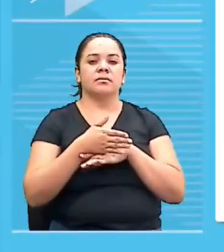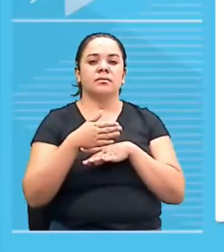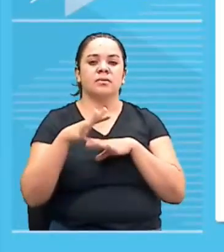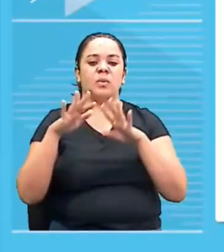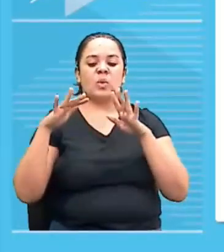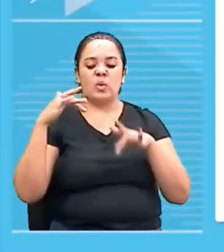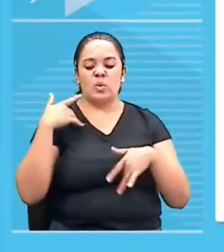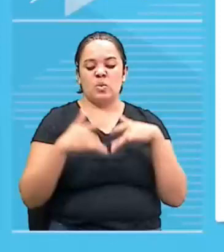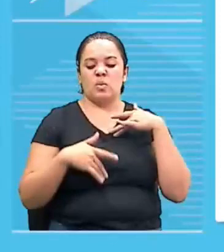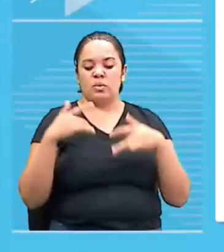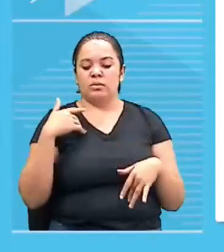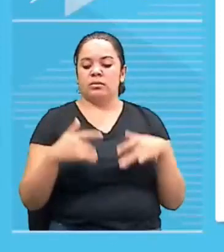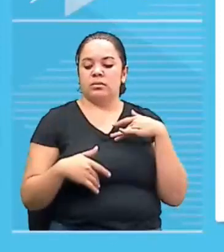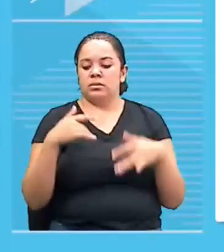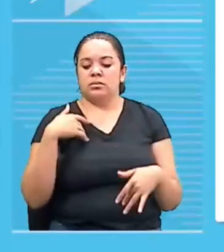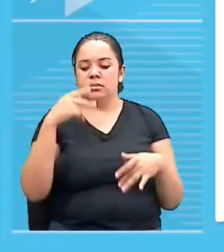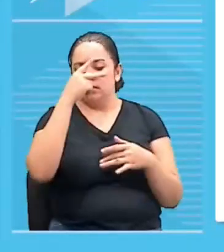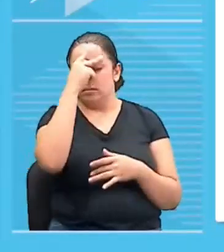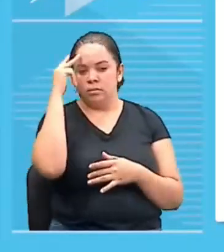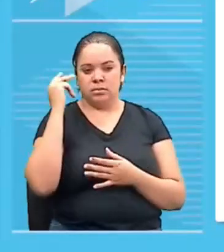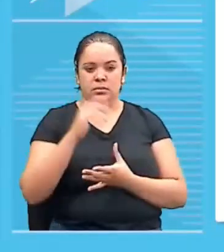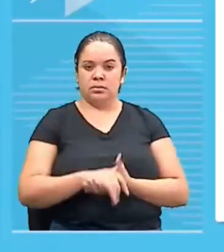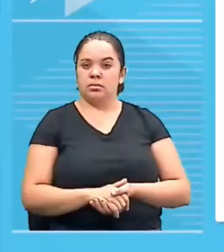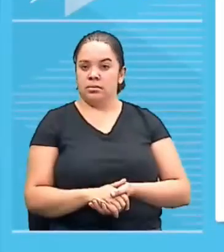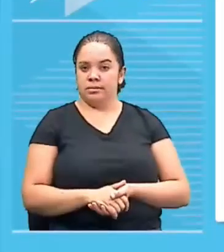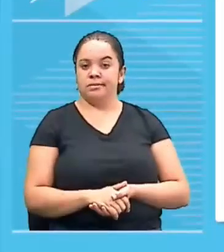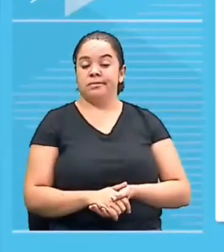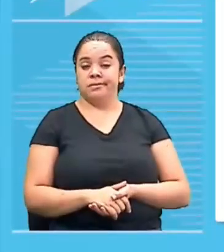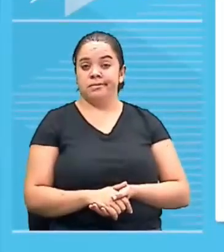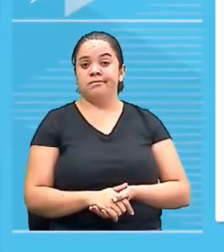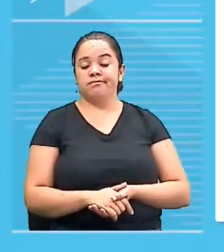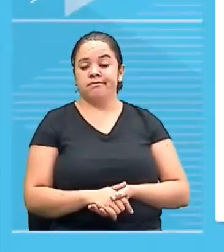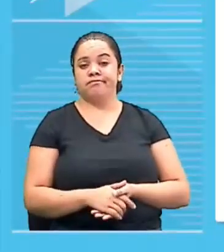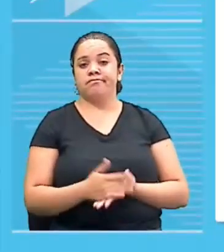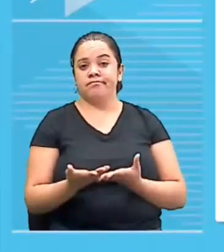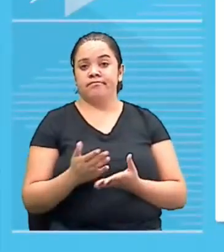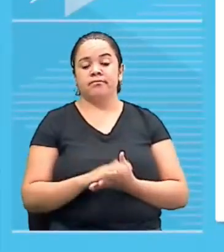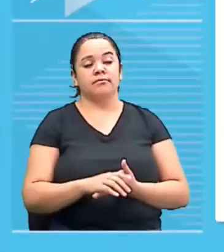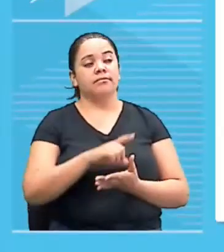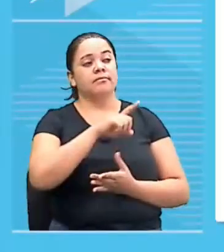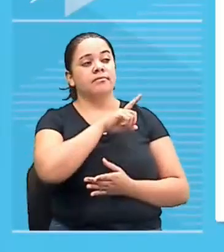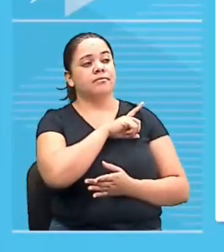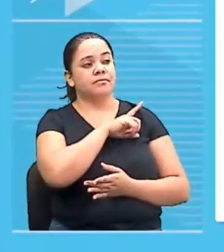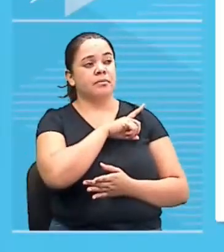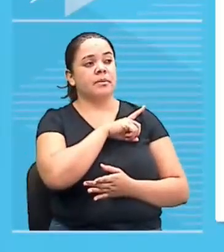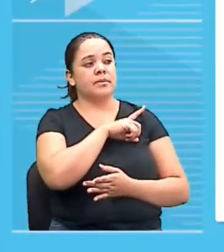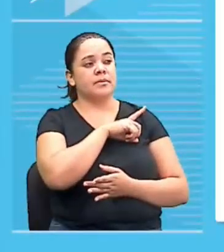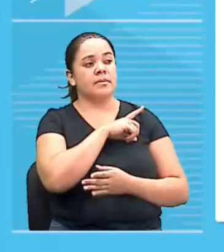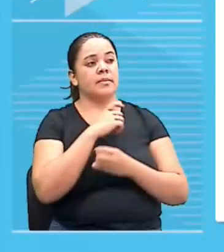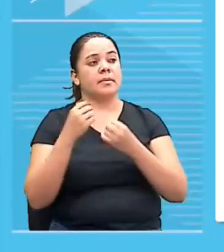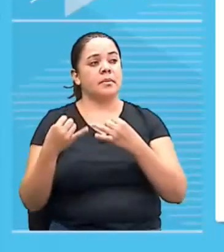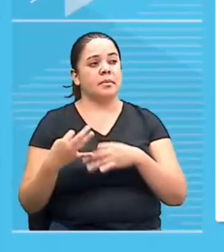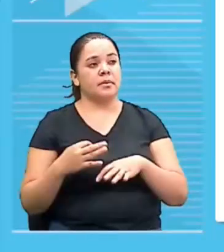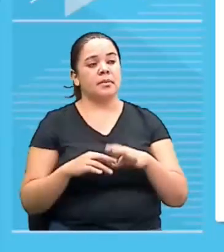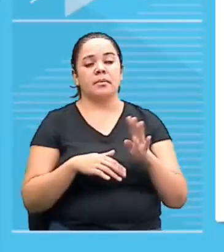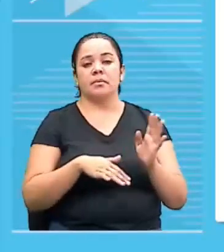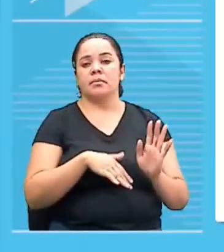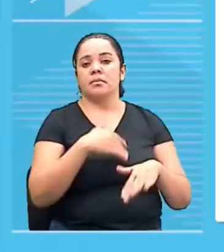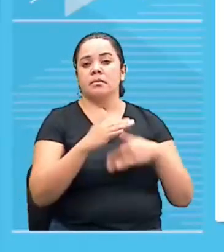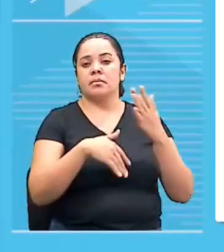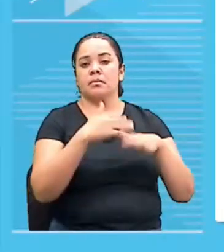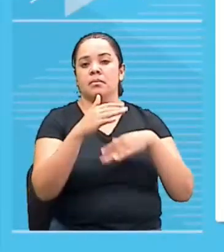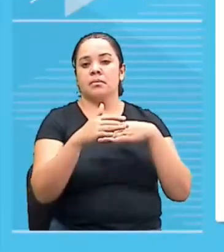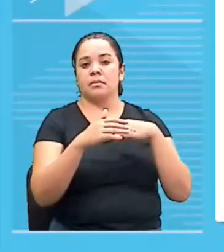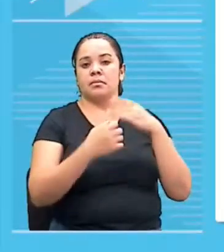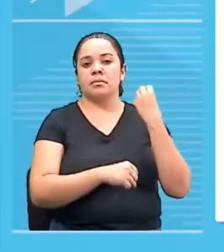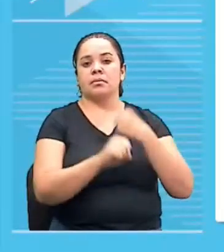falando que esse processo industrial, essas mudanças, elas são irreversíveis